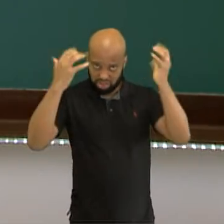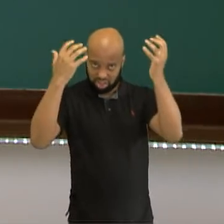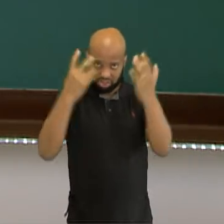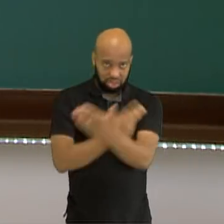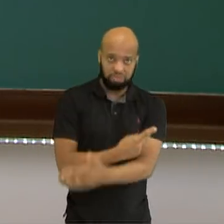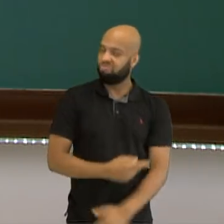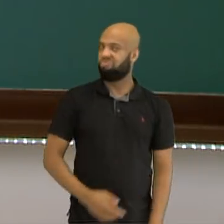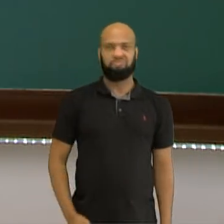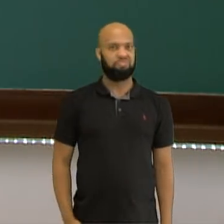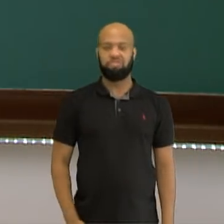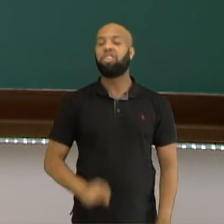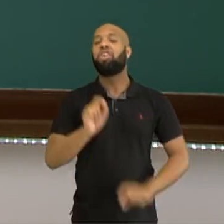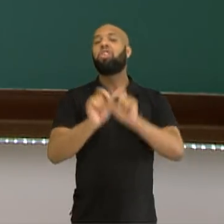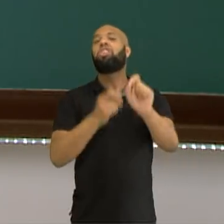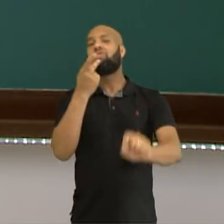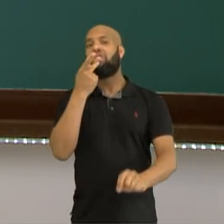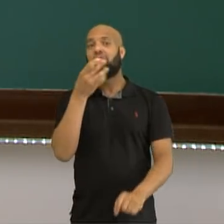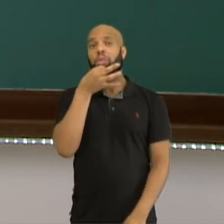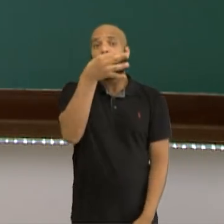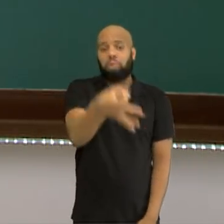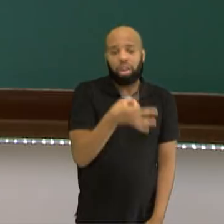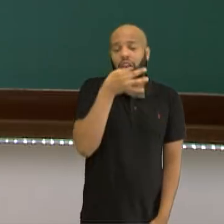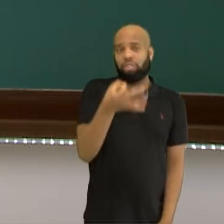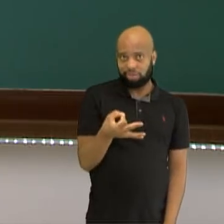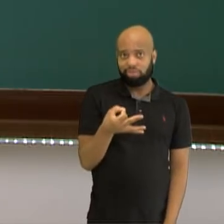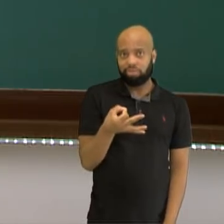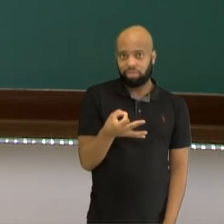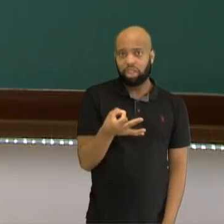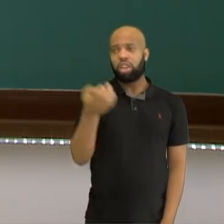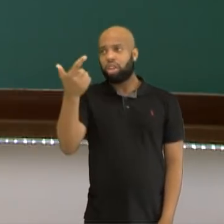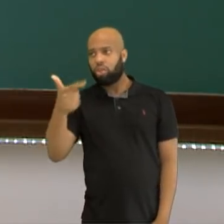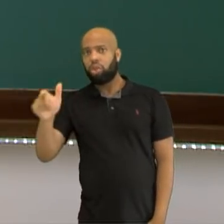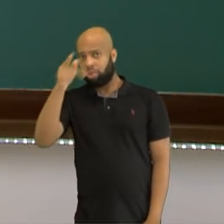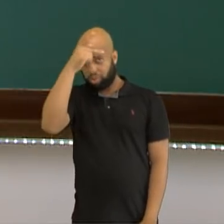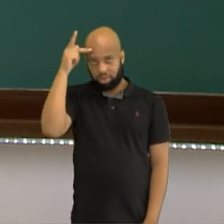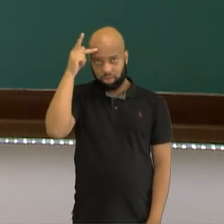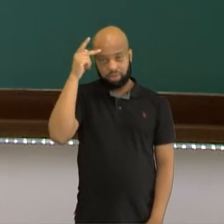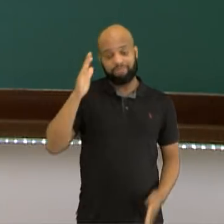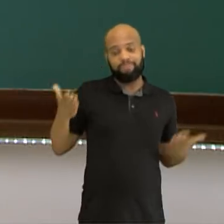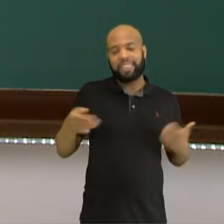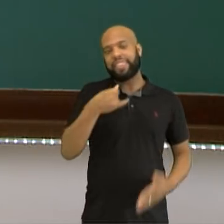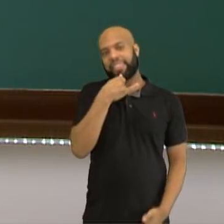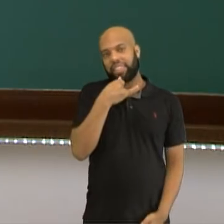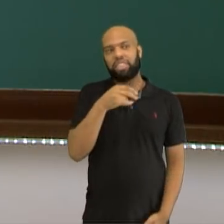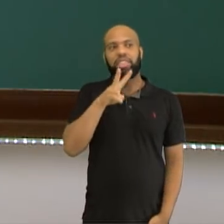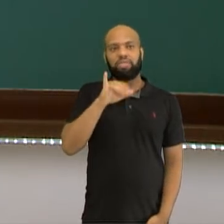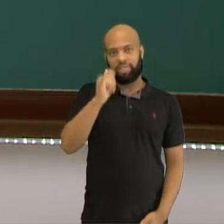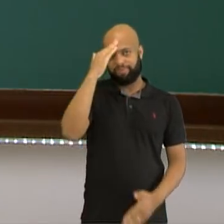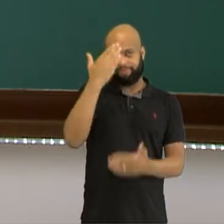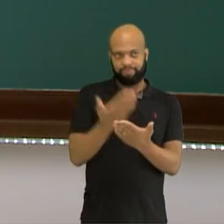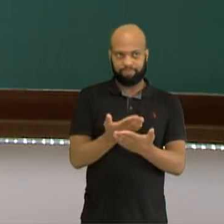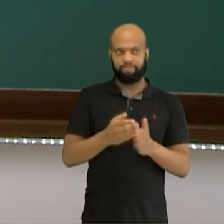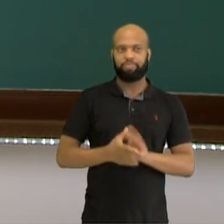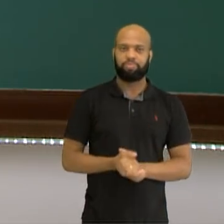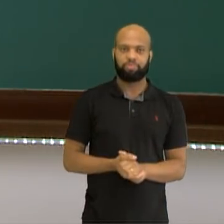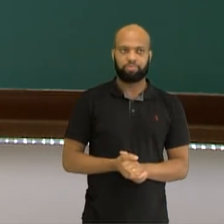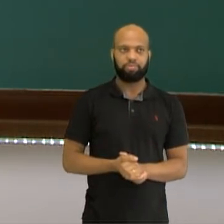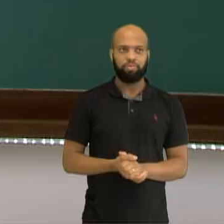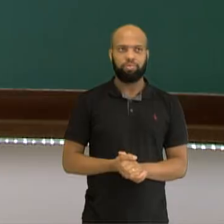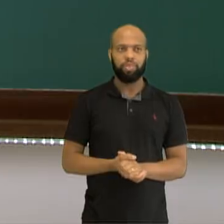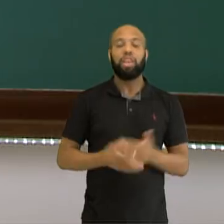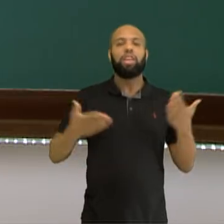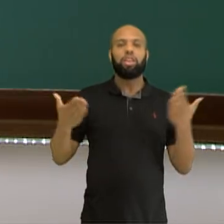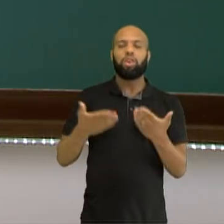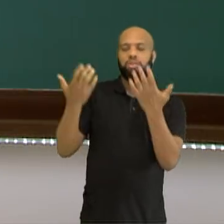o que ela vai falar é a opinião dela. E as outras pessoas, infelizmente, vão acreditar. Então,